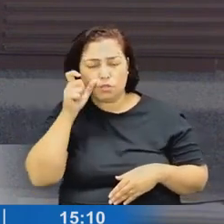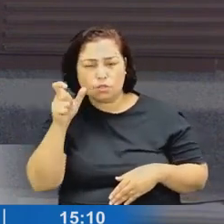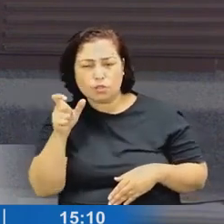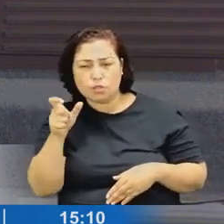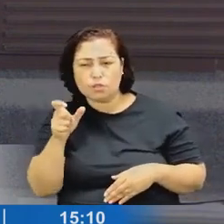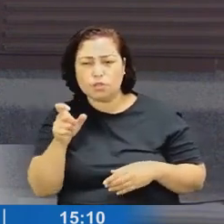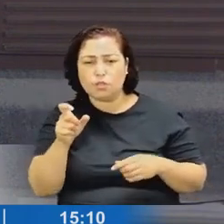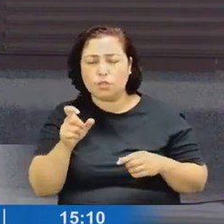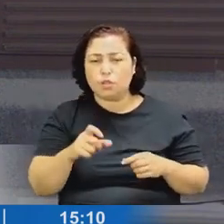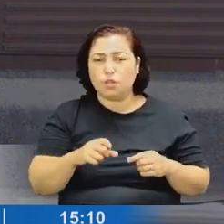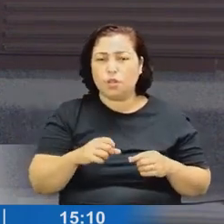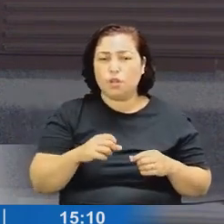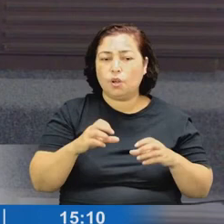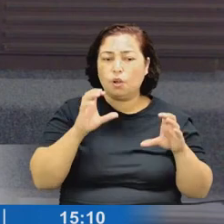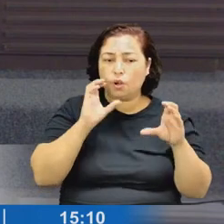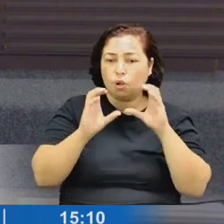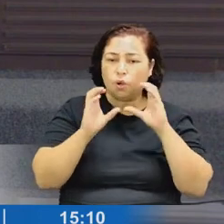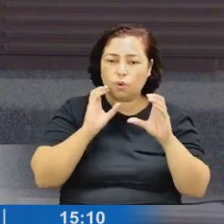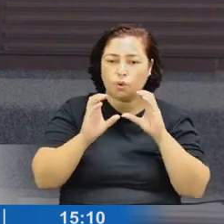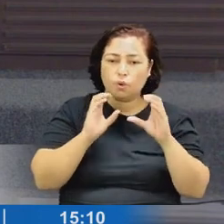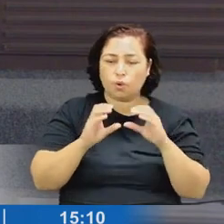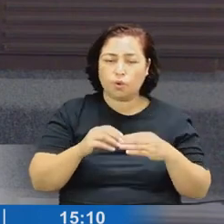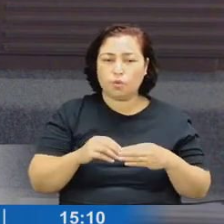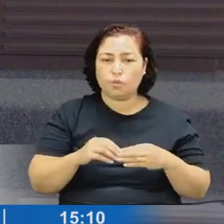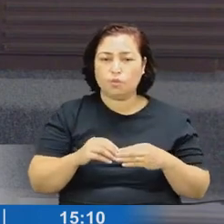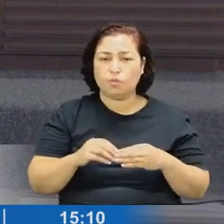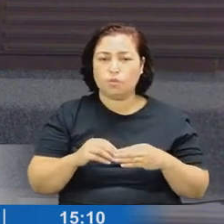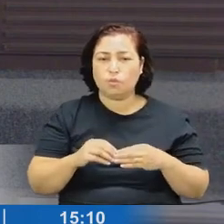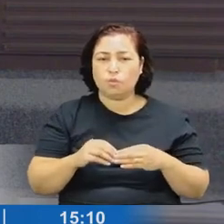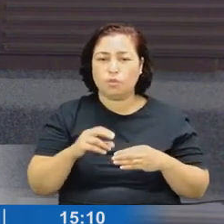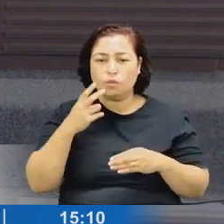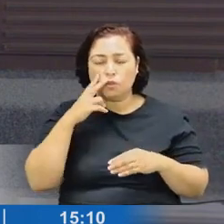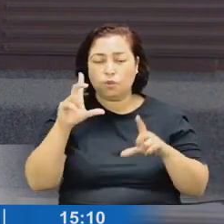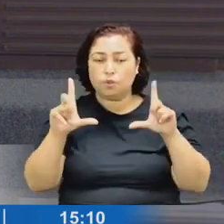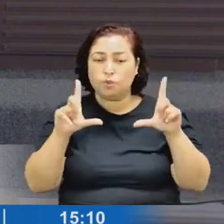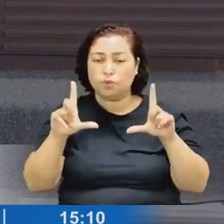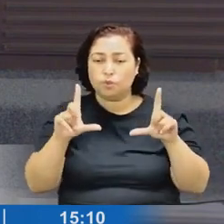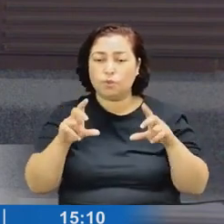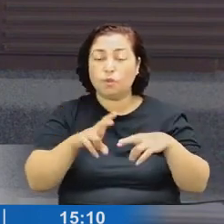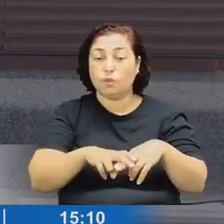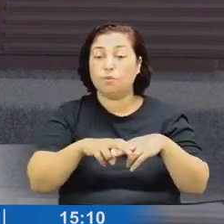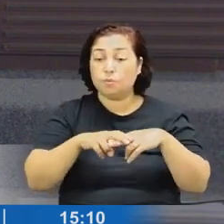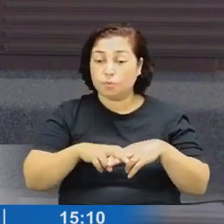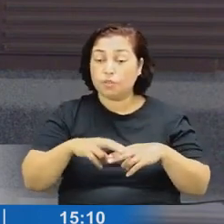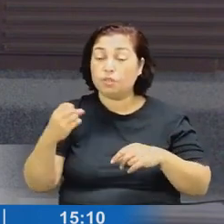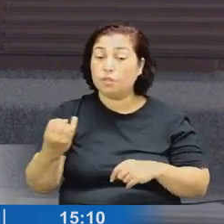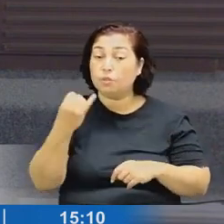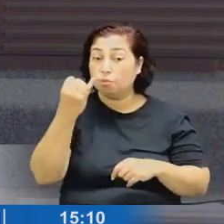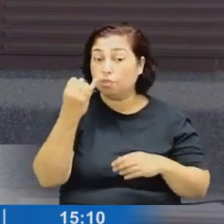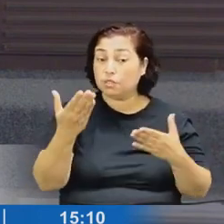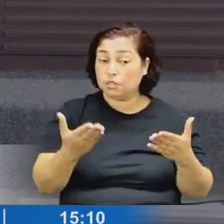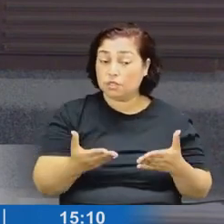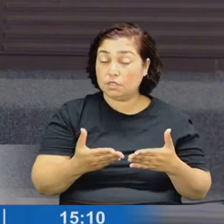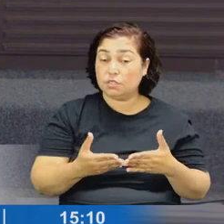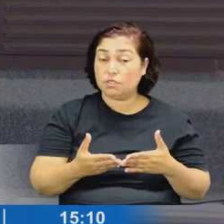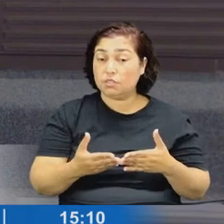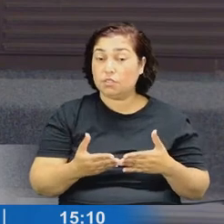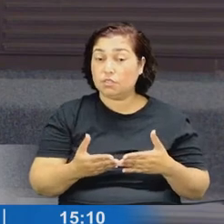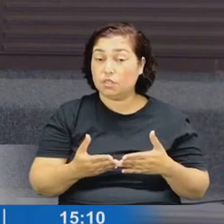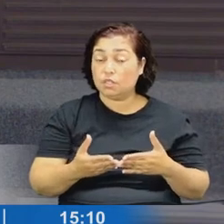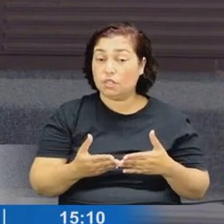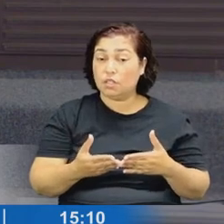naquela forma de comunicar Desliga a televisão por isso que é importante durante a campanha ou mandato você